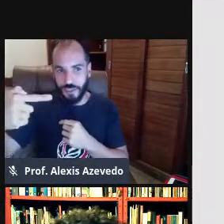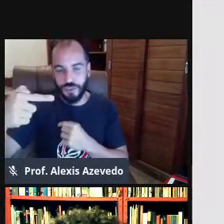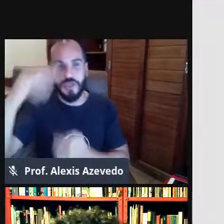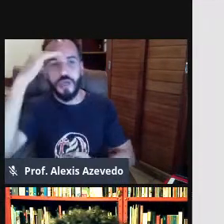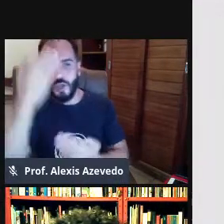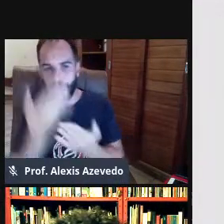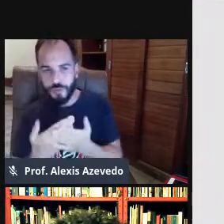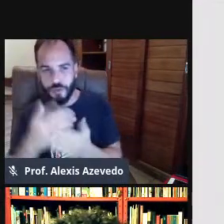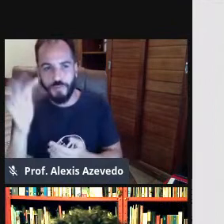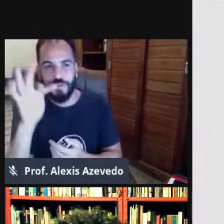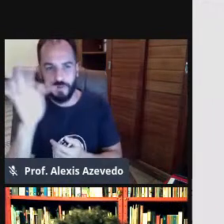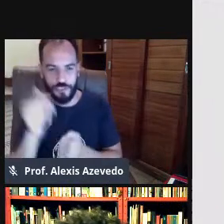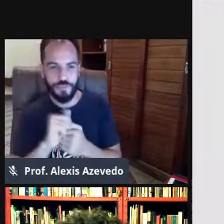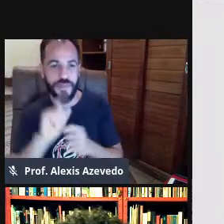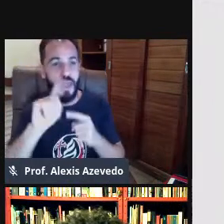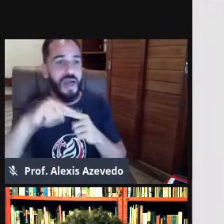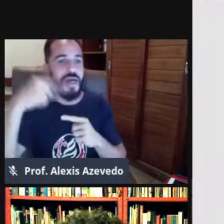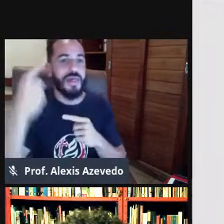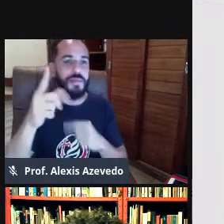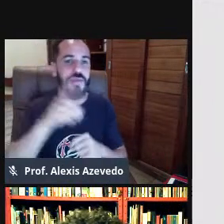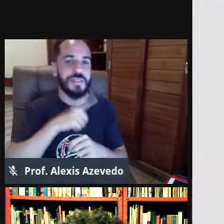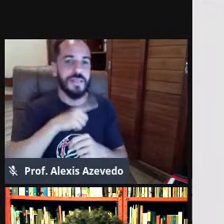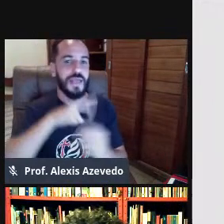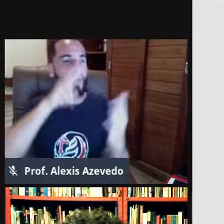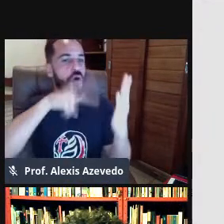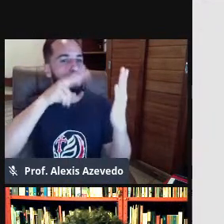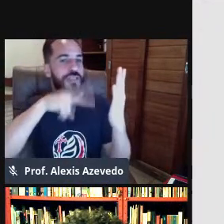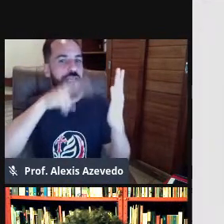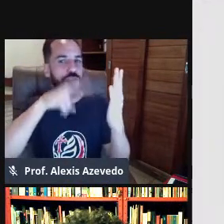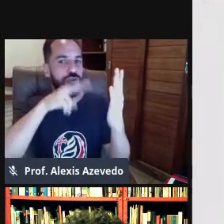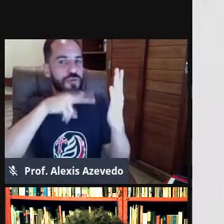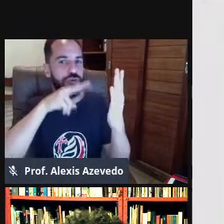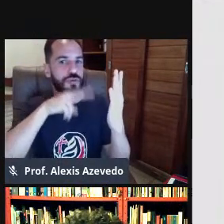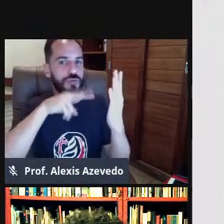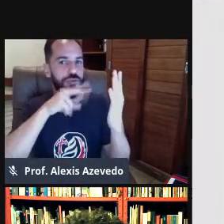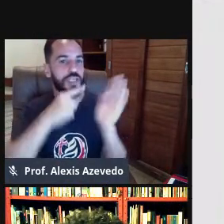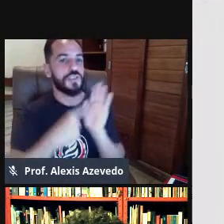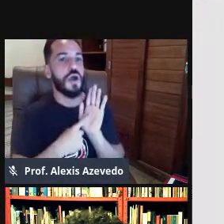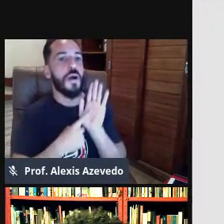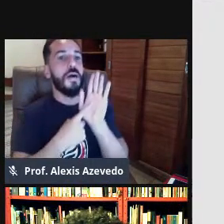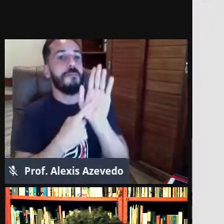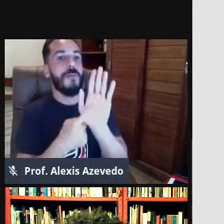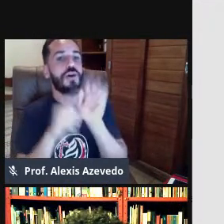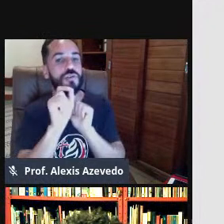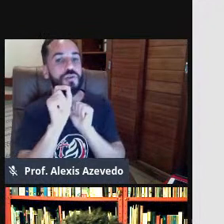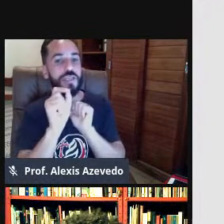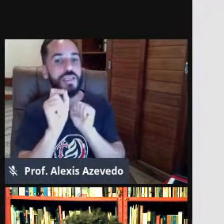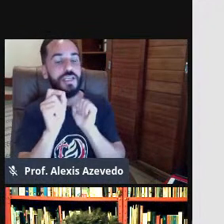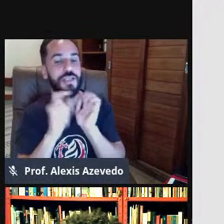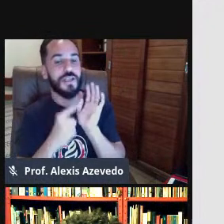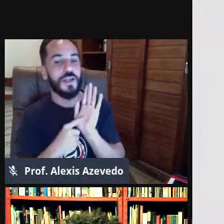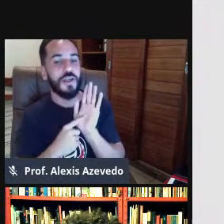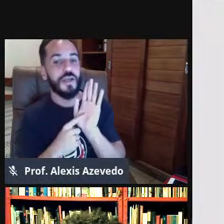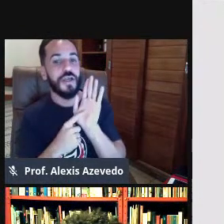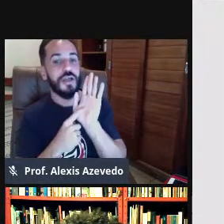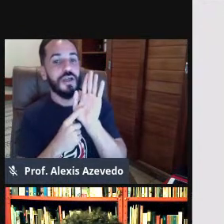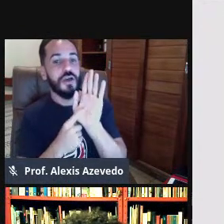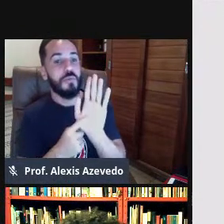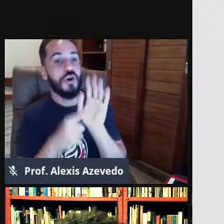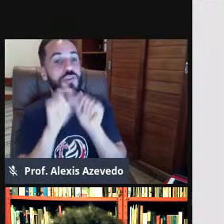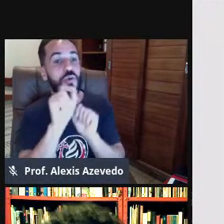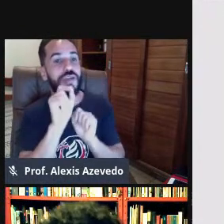aqui, um texto que apresenta mais ou menos o que a escola pretende,